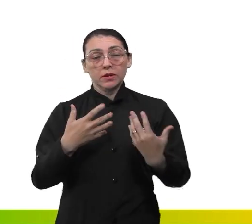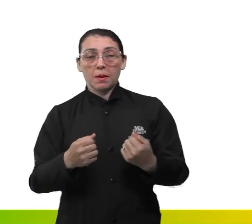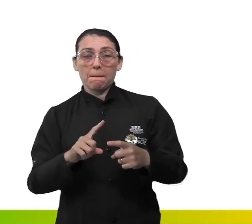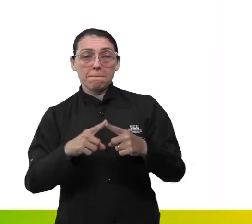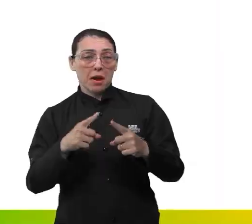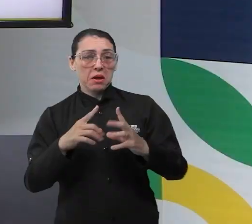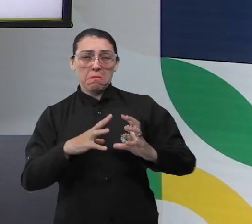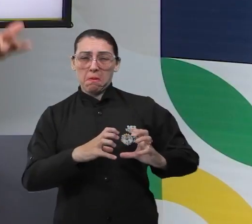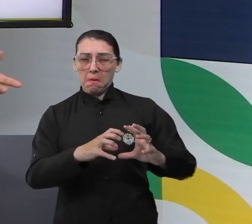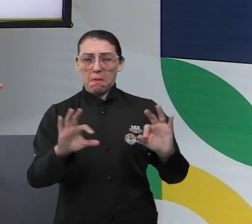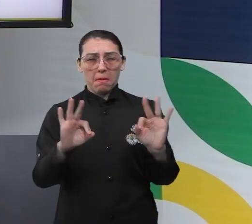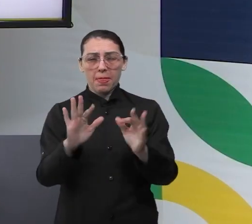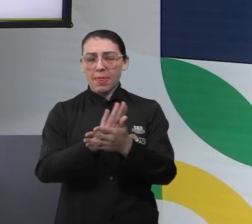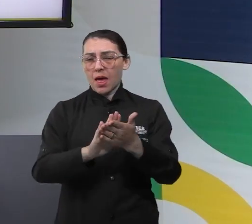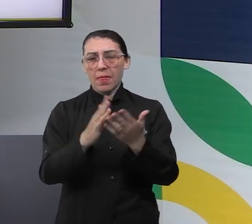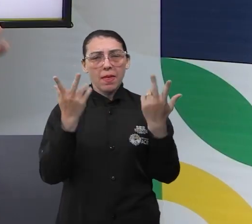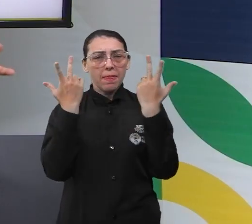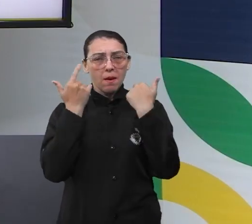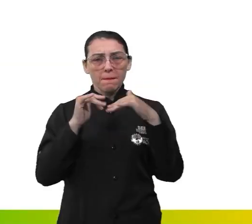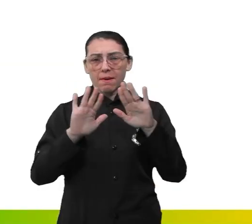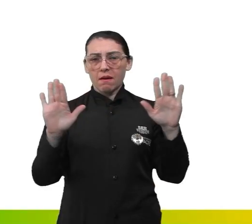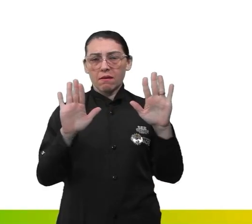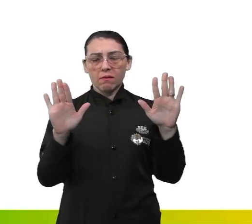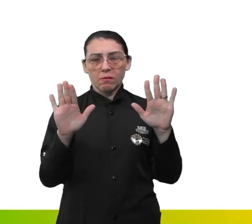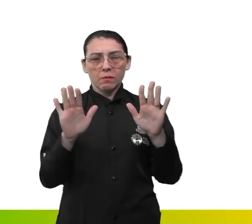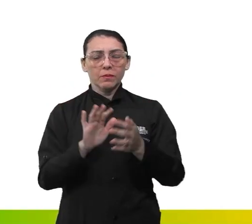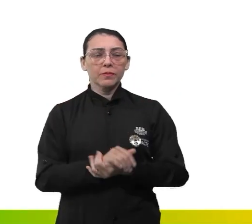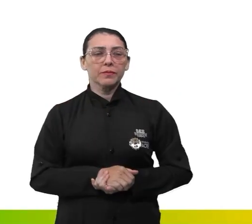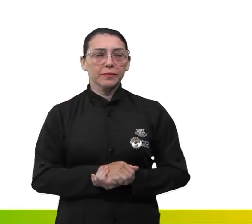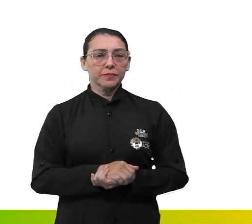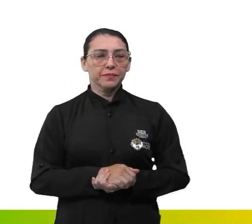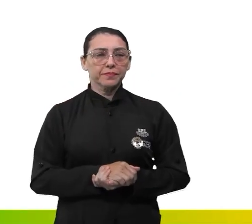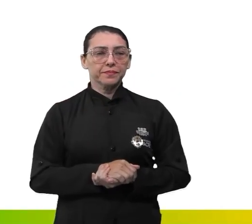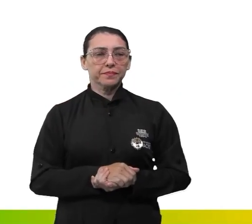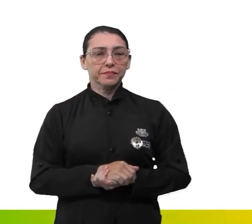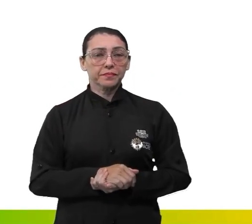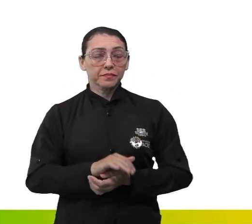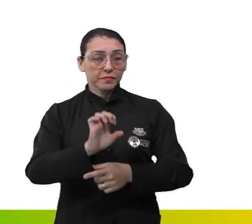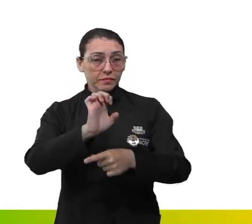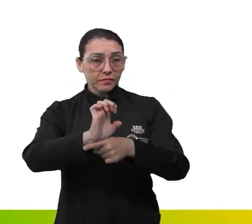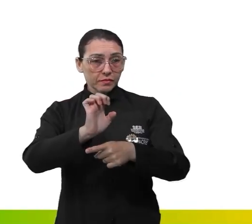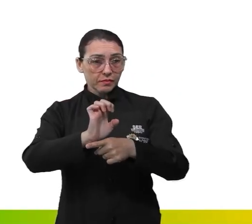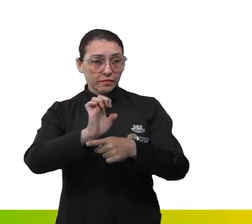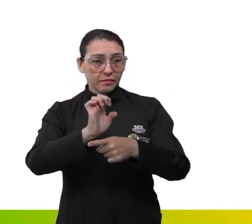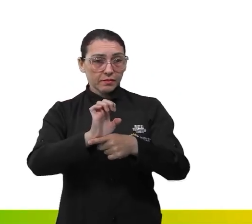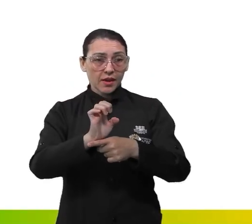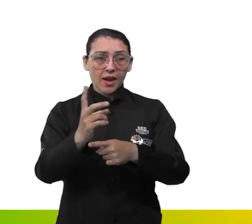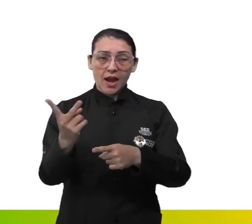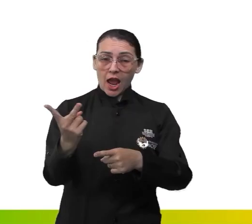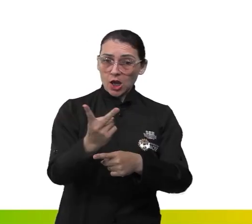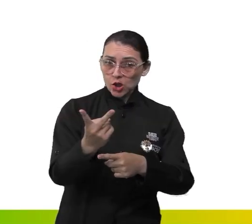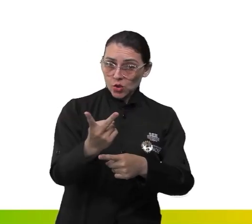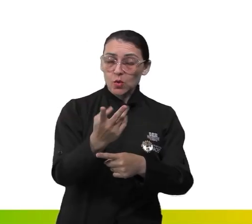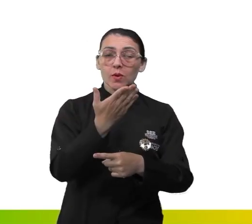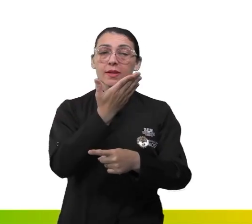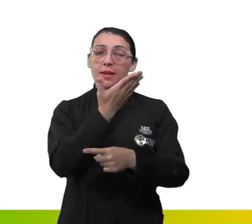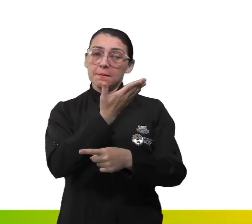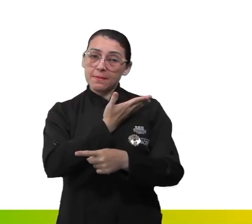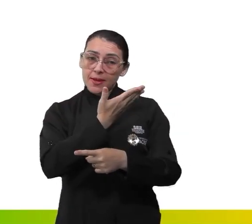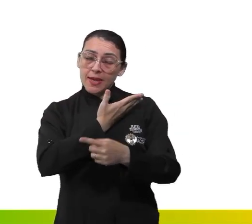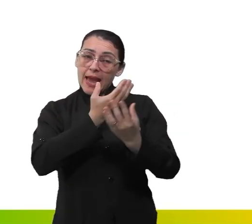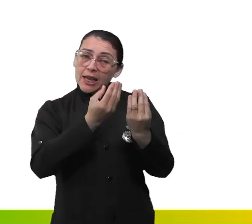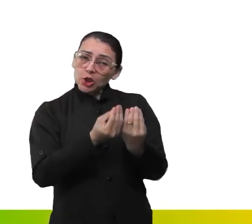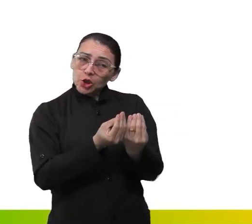necessariamente insultando, né? Maltratando a colega. E nos sobra somente a letra E, que nesse